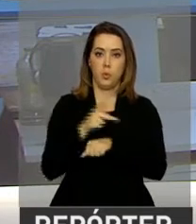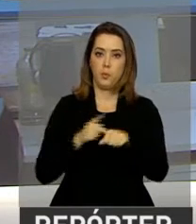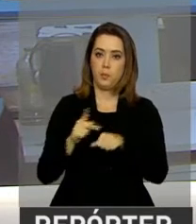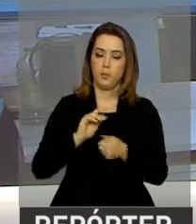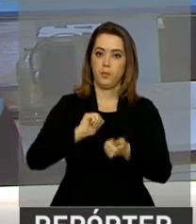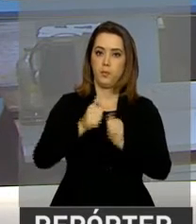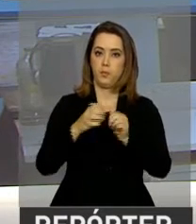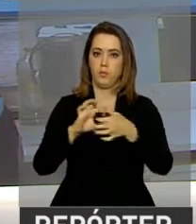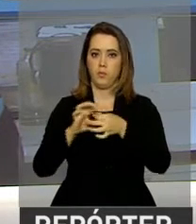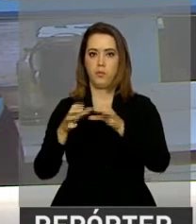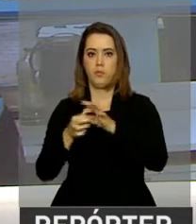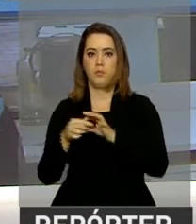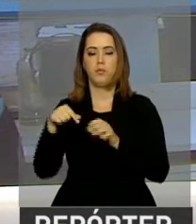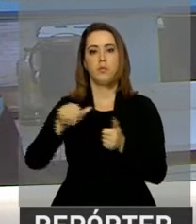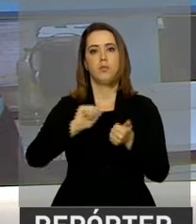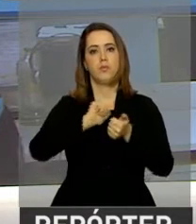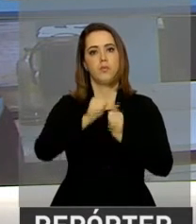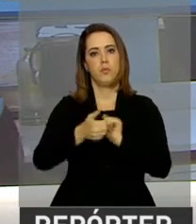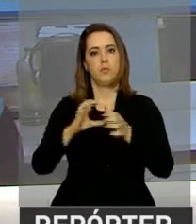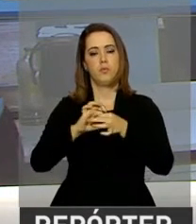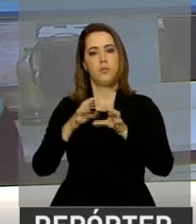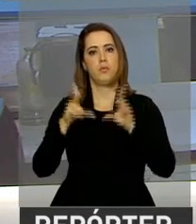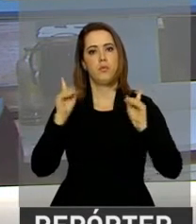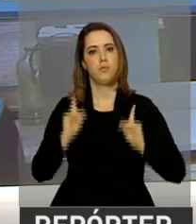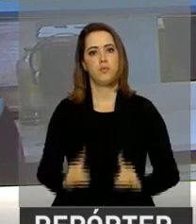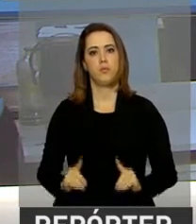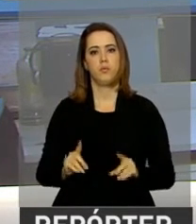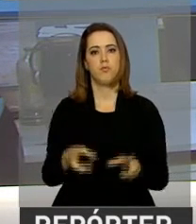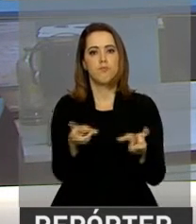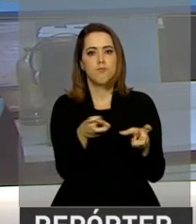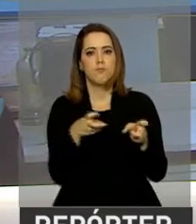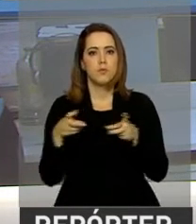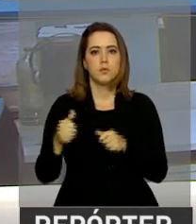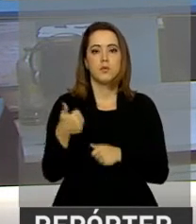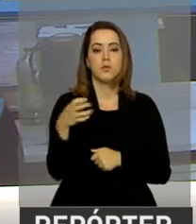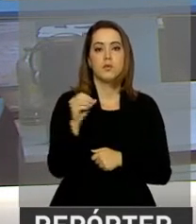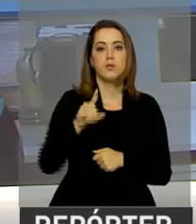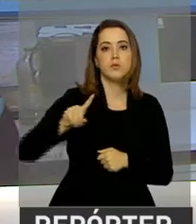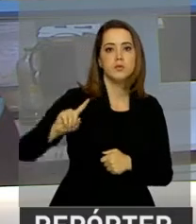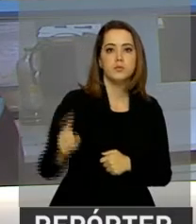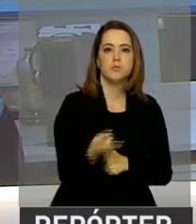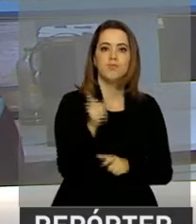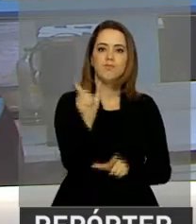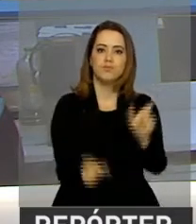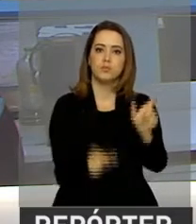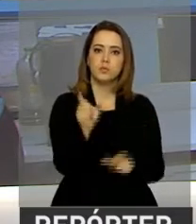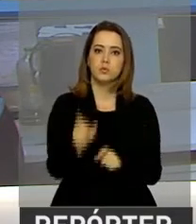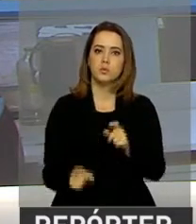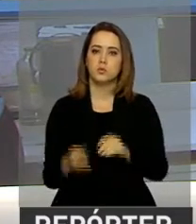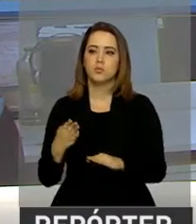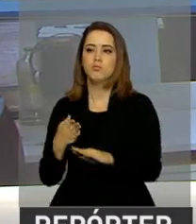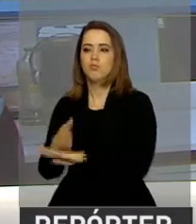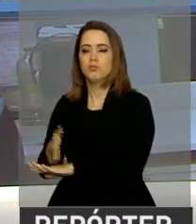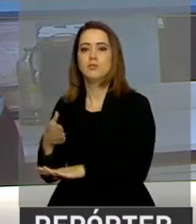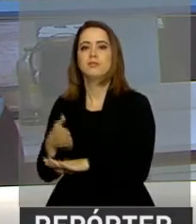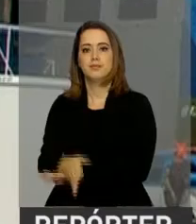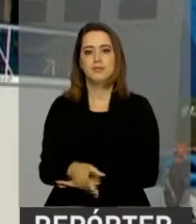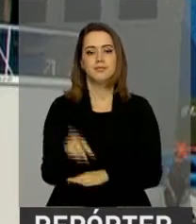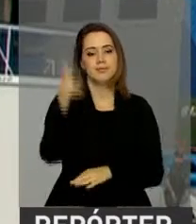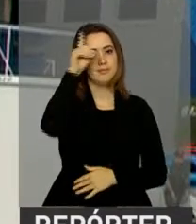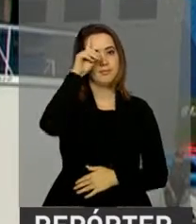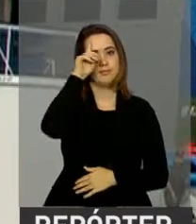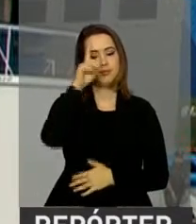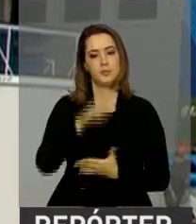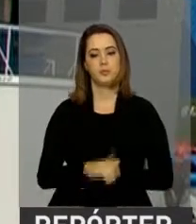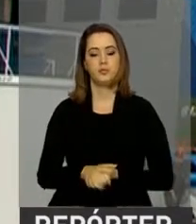os Jogos Olímpicos e Paralímpicos. A expectativa é que 10 mil pessoas passem por lá todos os dias.